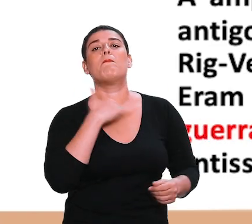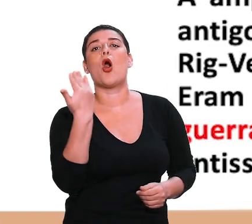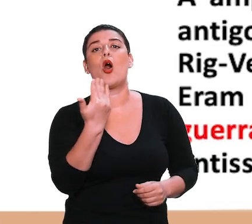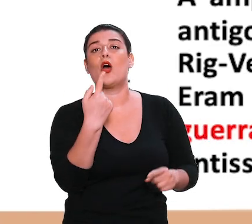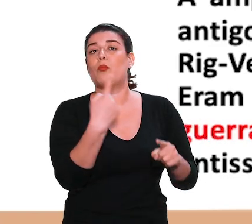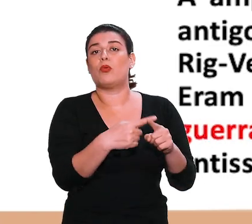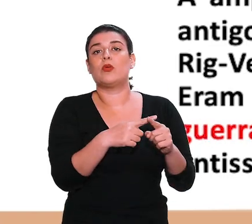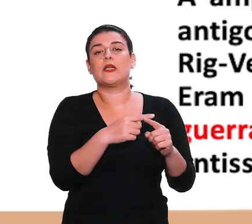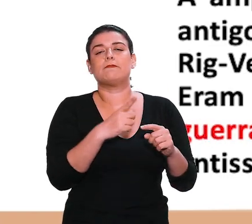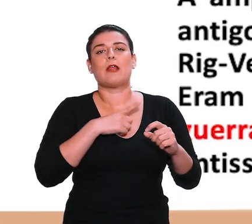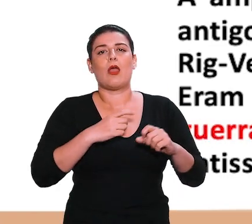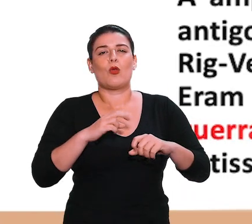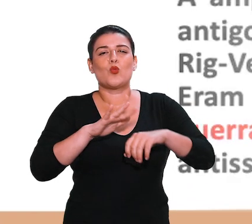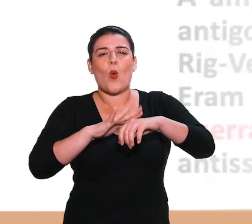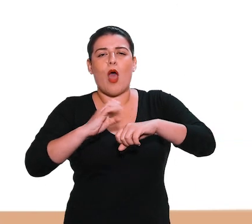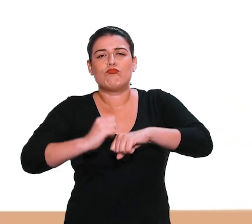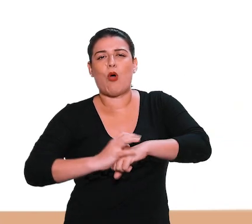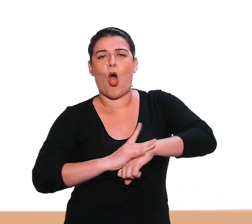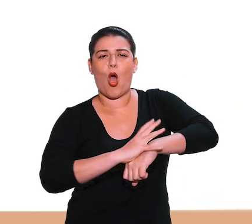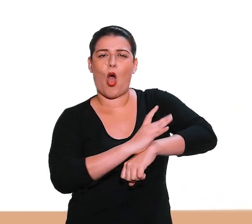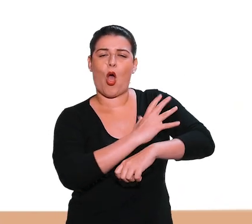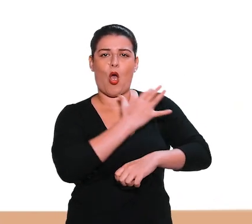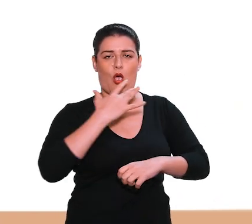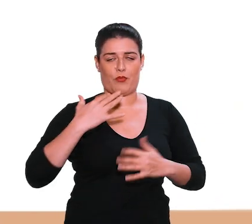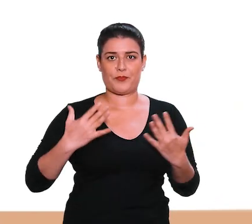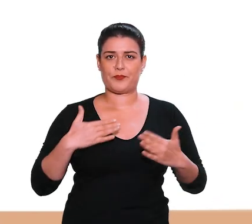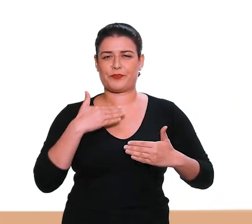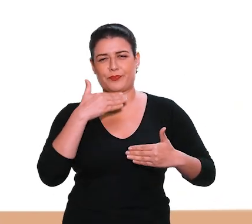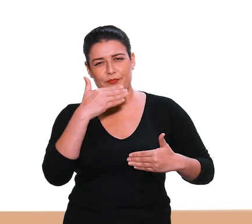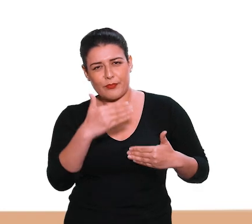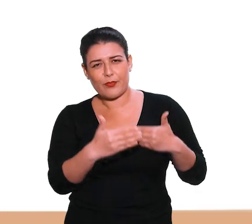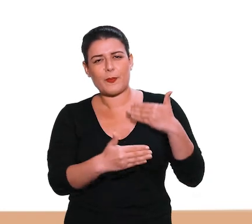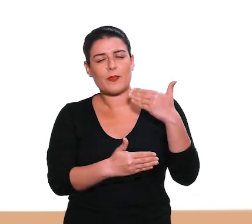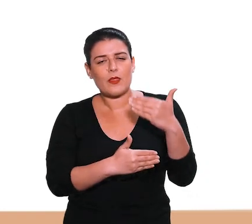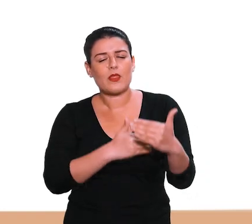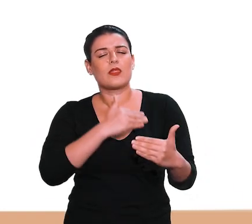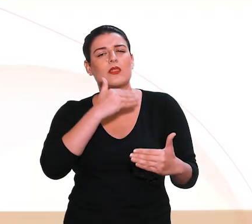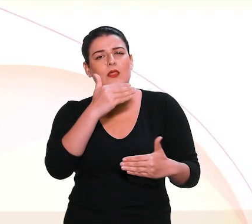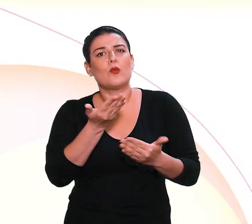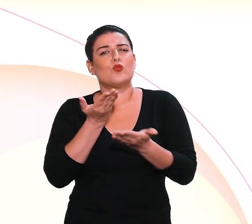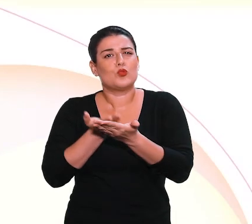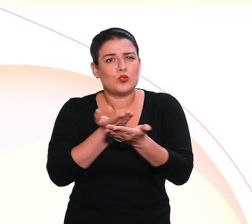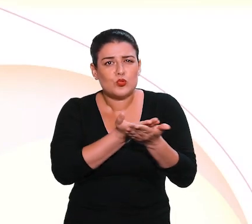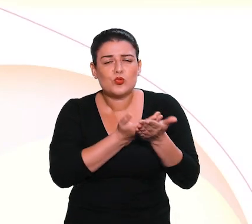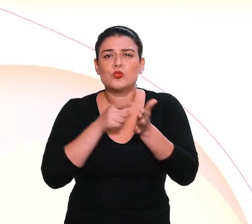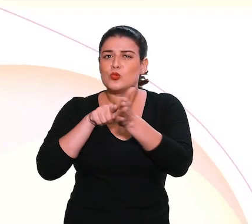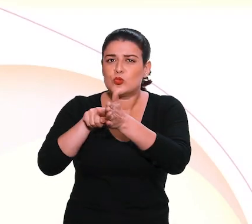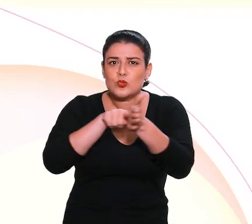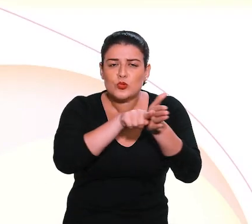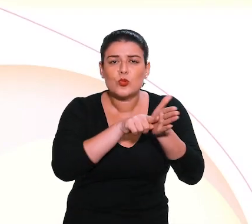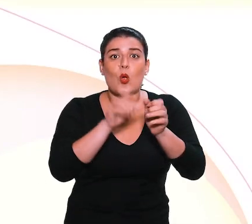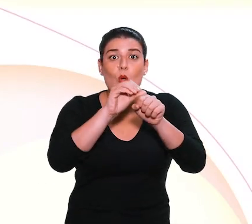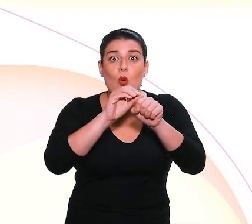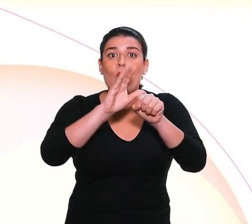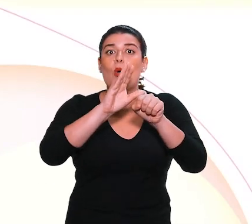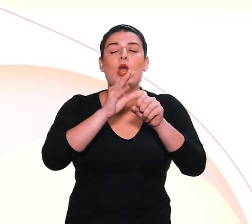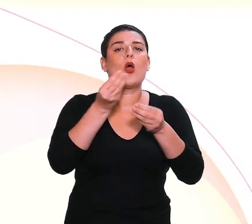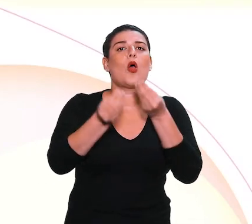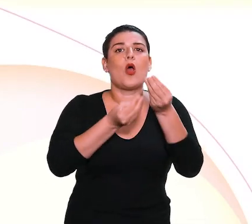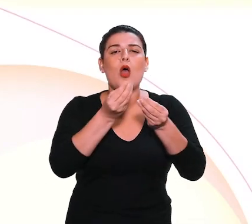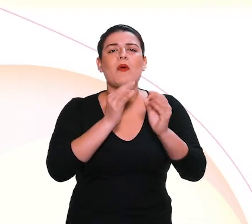de infecções. Conforme nós vamos desenvolvendo esse conhecimento sobre